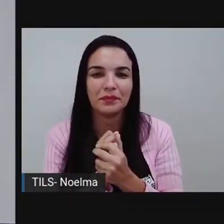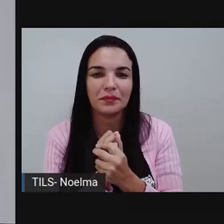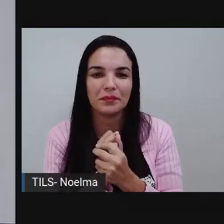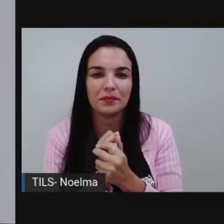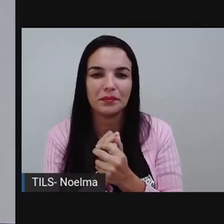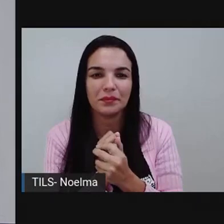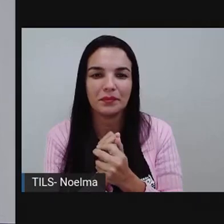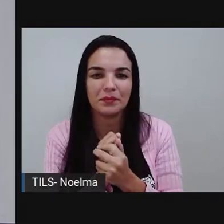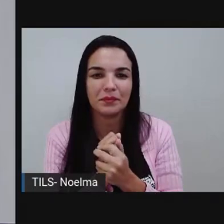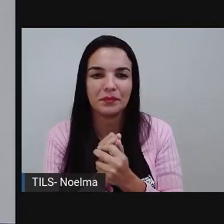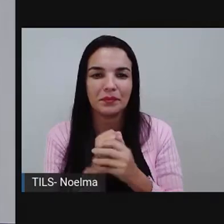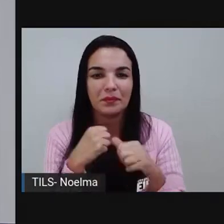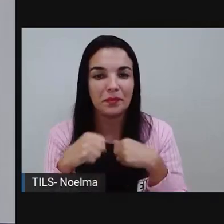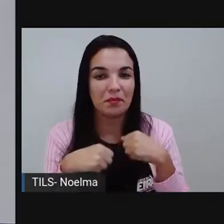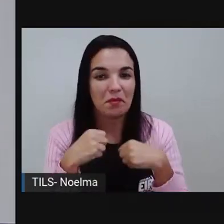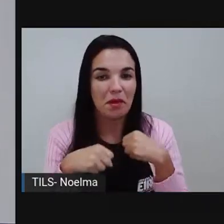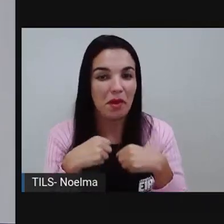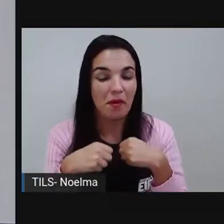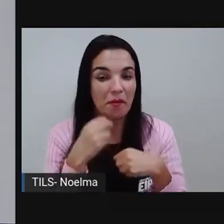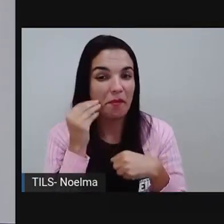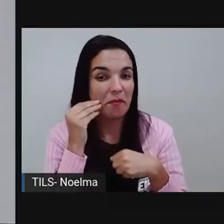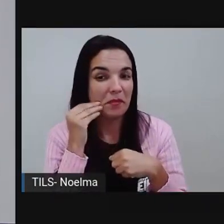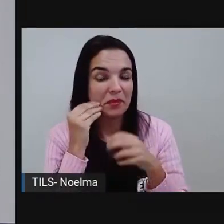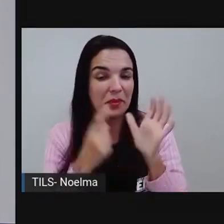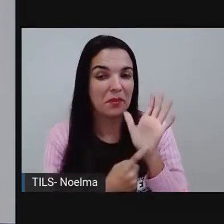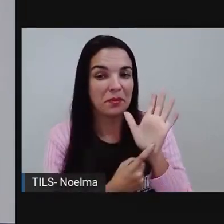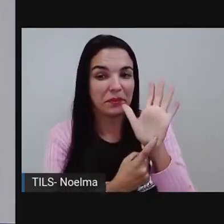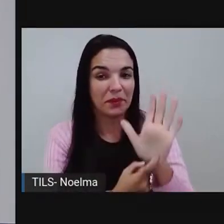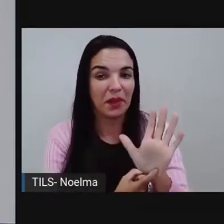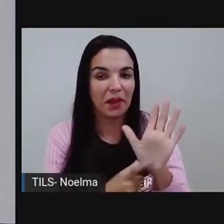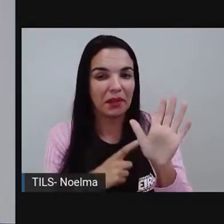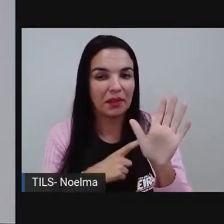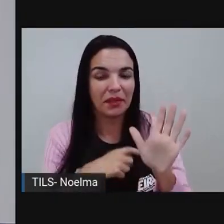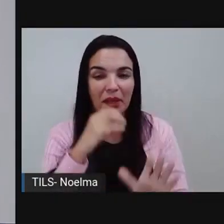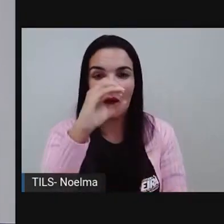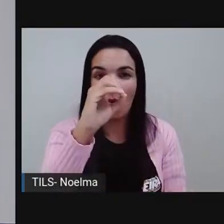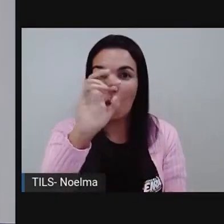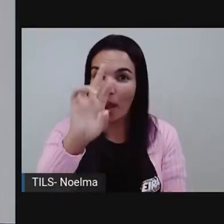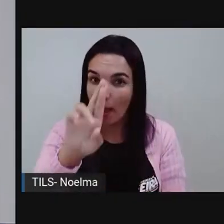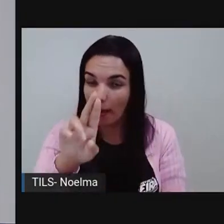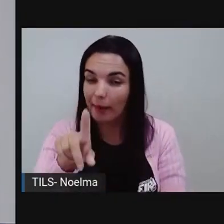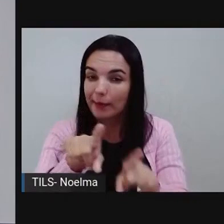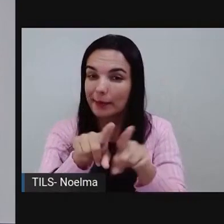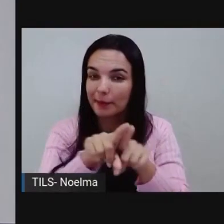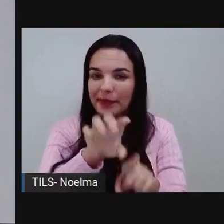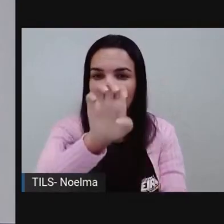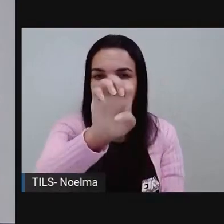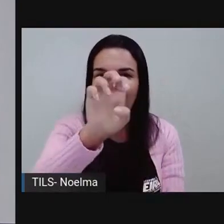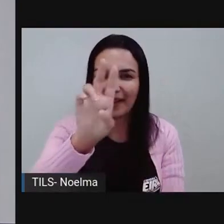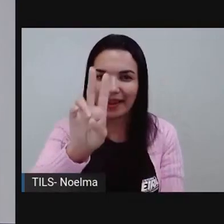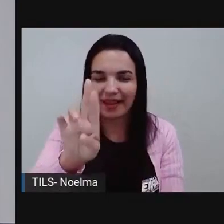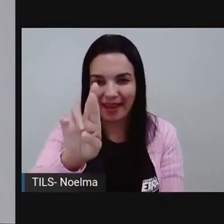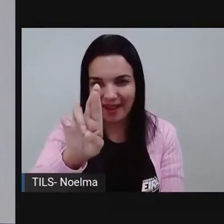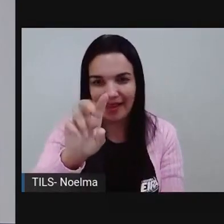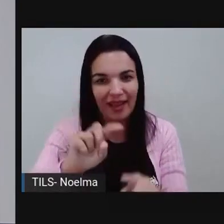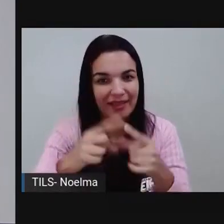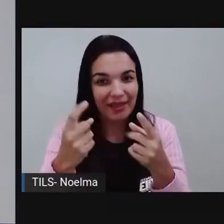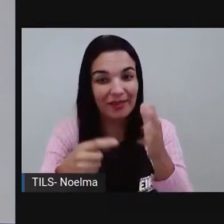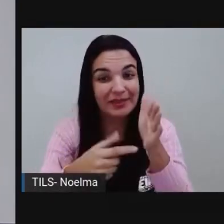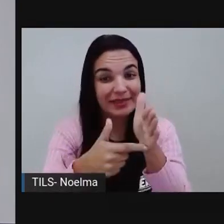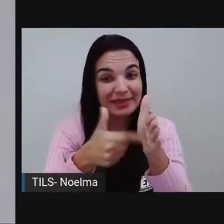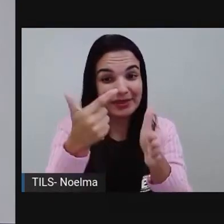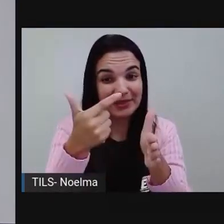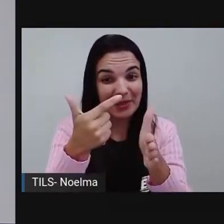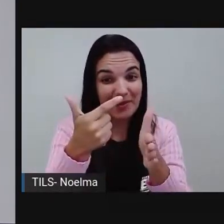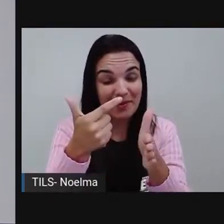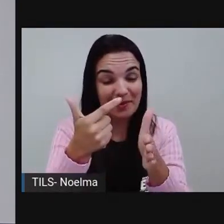Correu, indicação, correr. Termina aqui, compor em OR e correr em ER. Verbos terminados